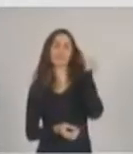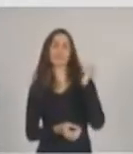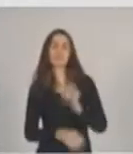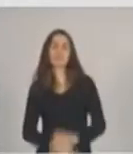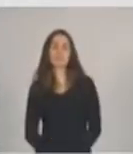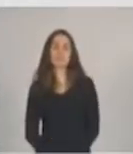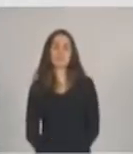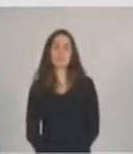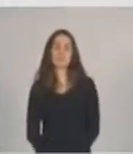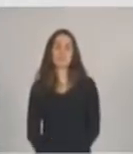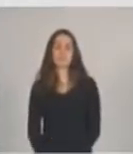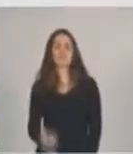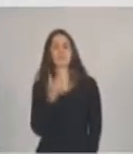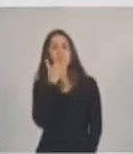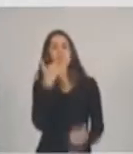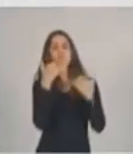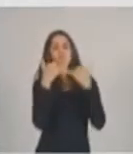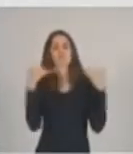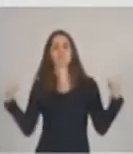Fugiu o sinal.